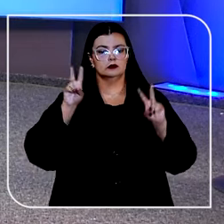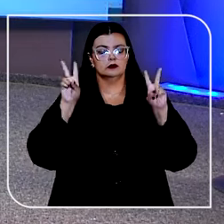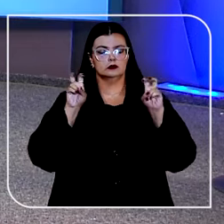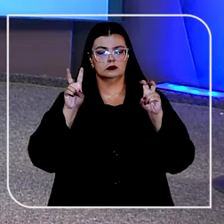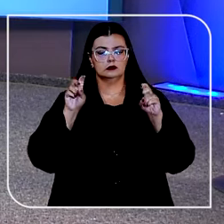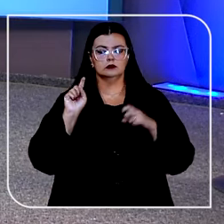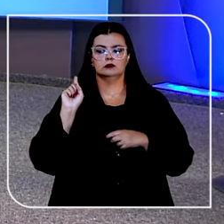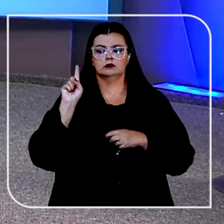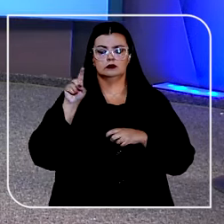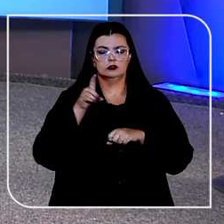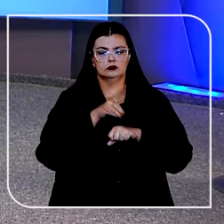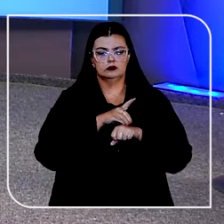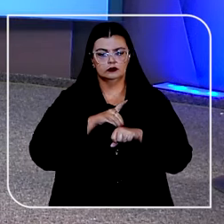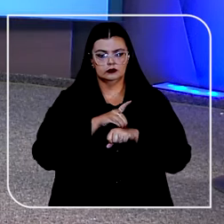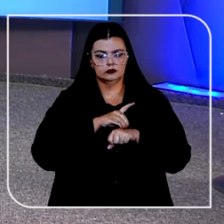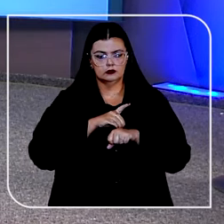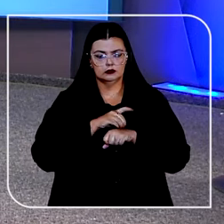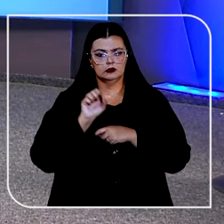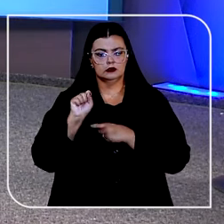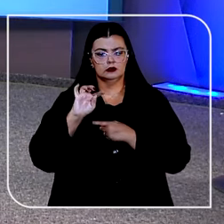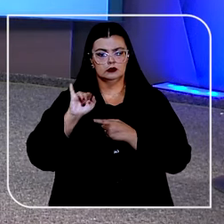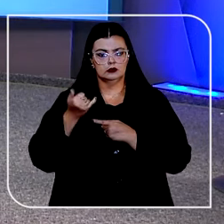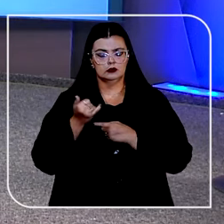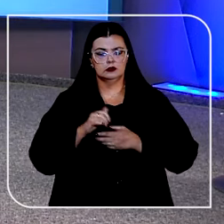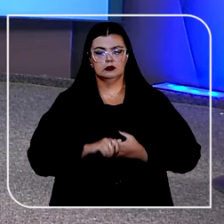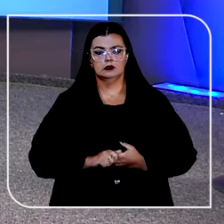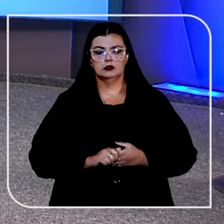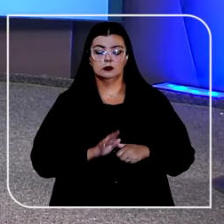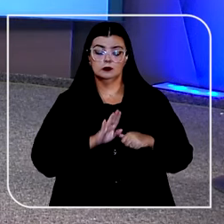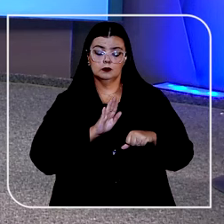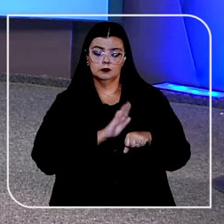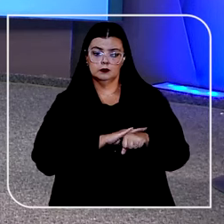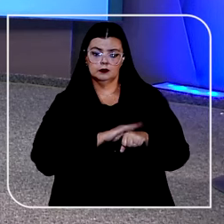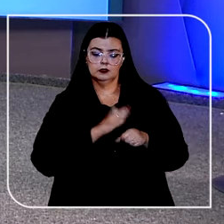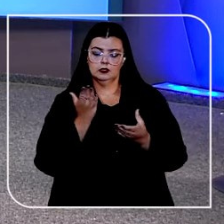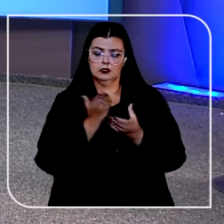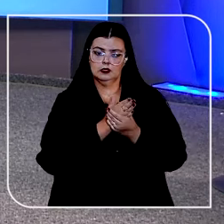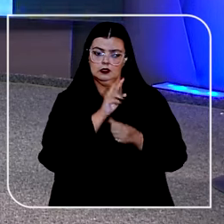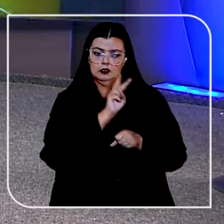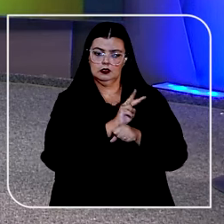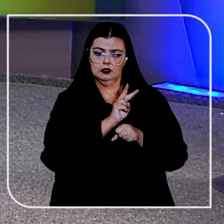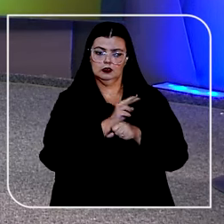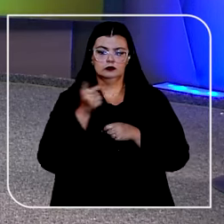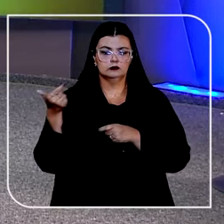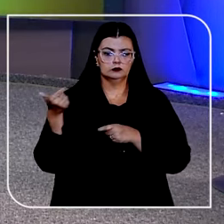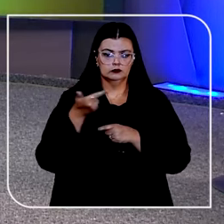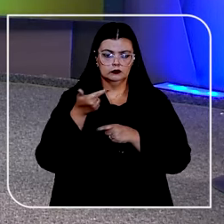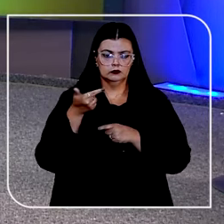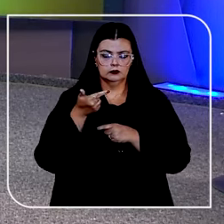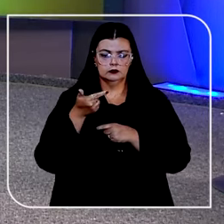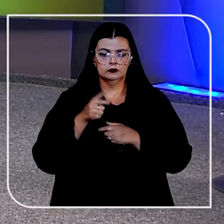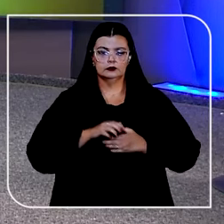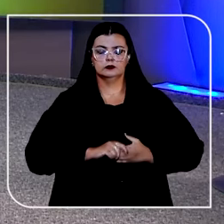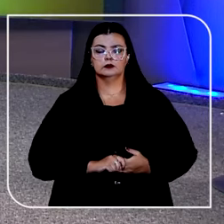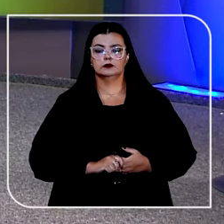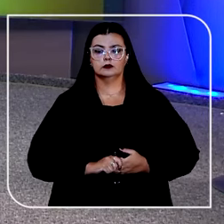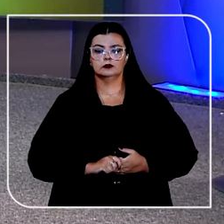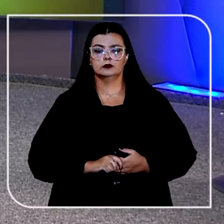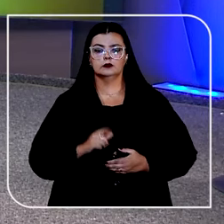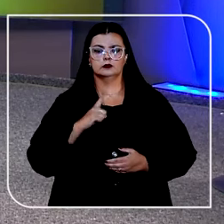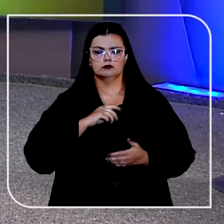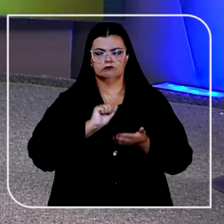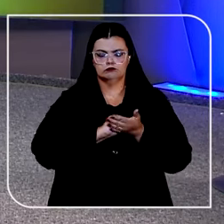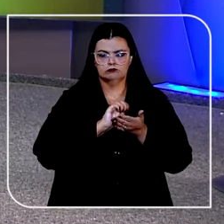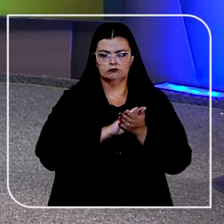capítulos da coletânia digital do STJ chamada momento arquivo Volume 2 a